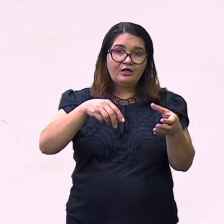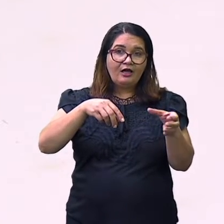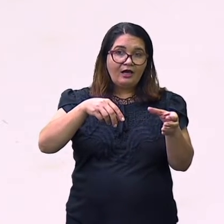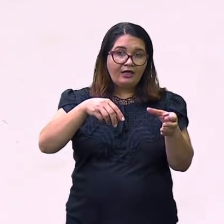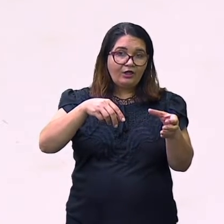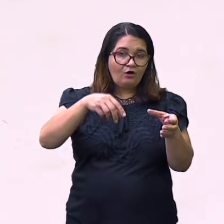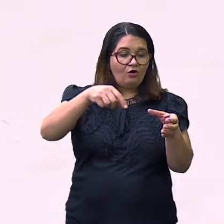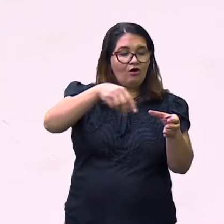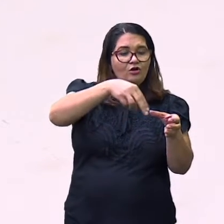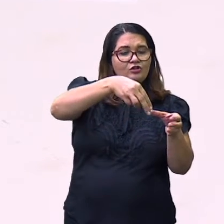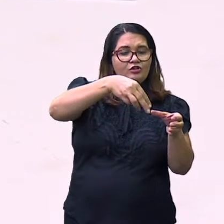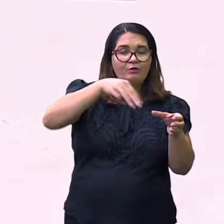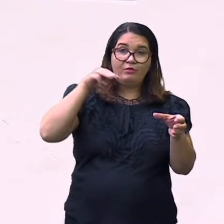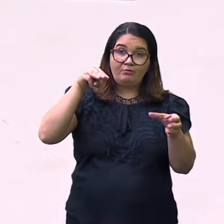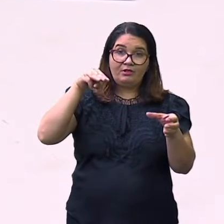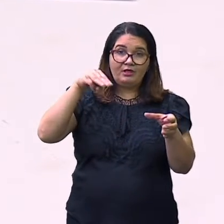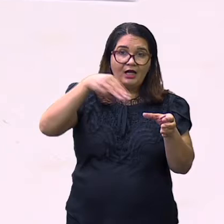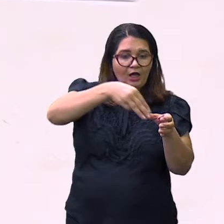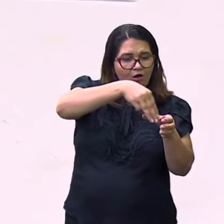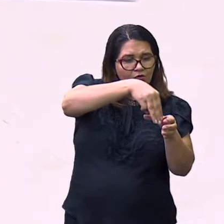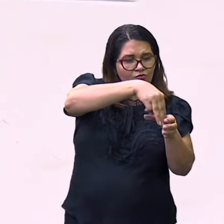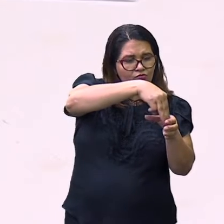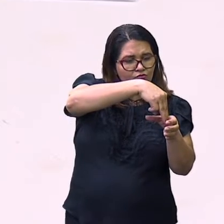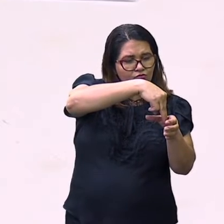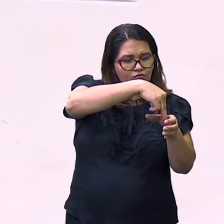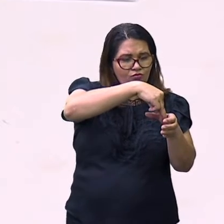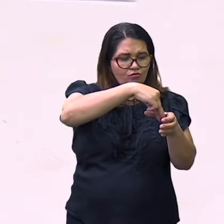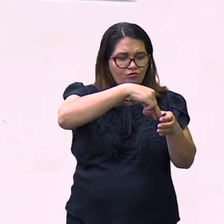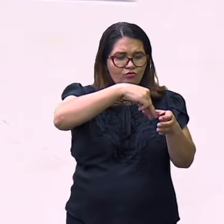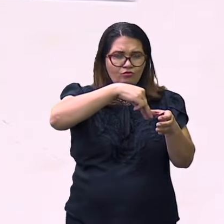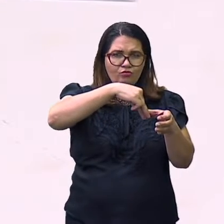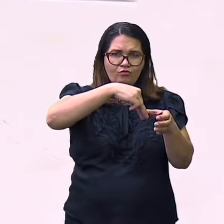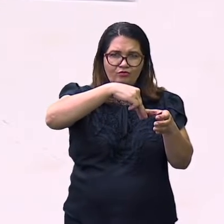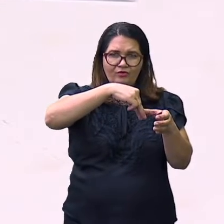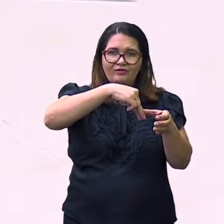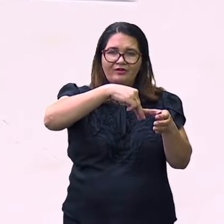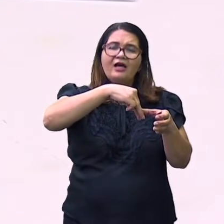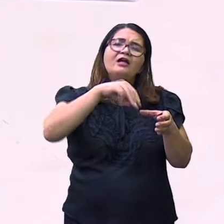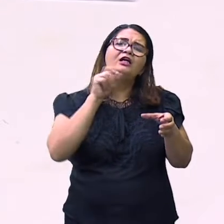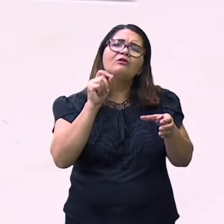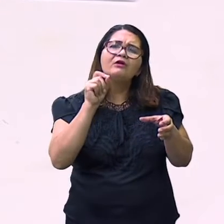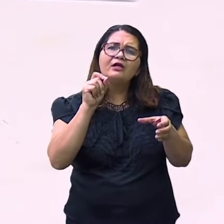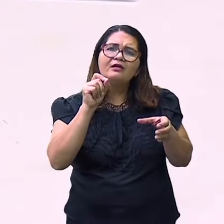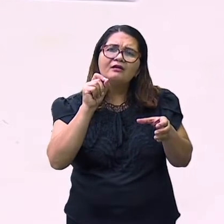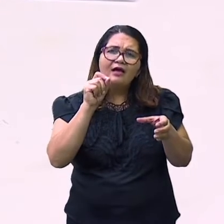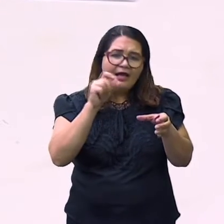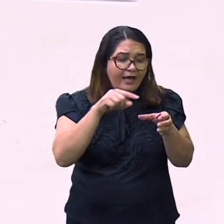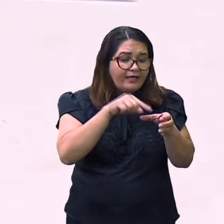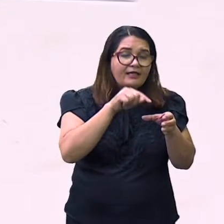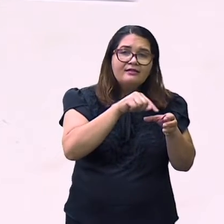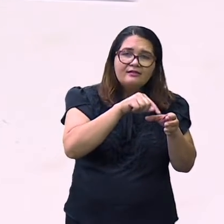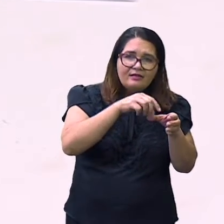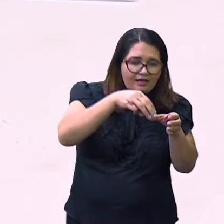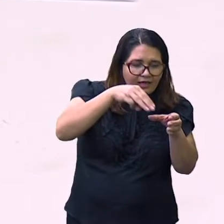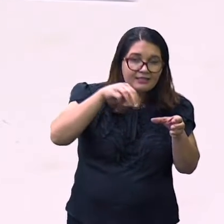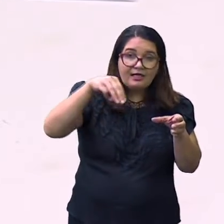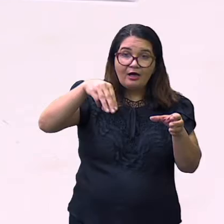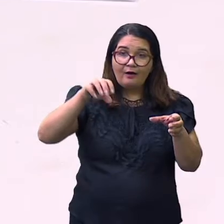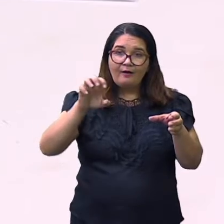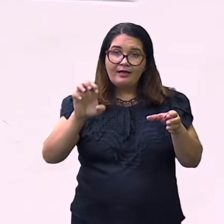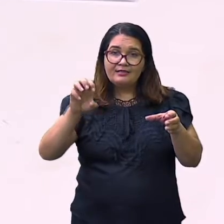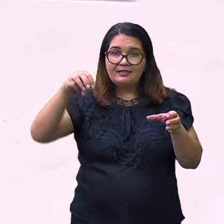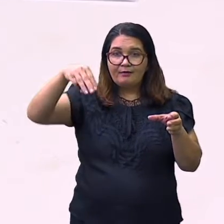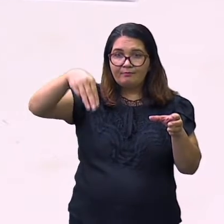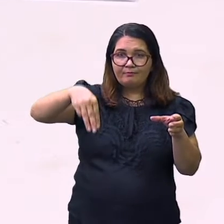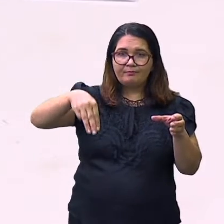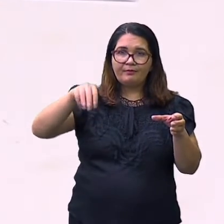bem grudadinha a parede celular, a gente vai colocando ali a nossa membrana